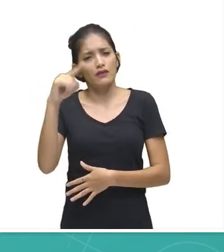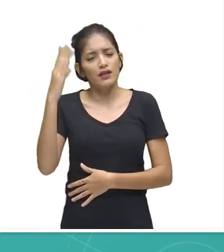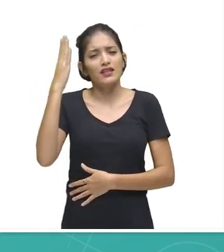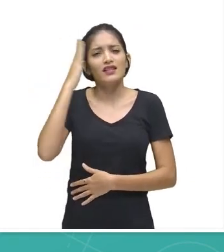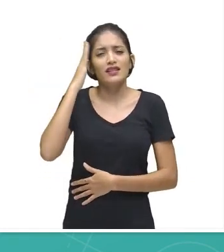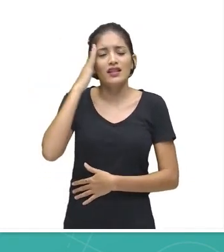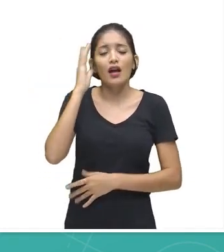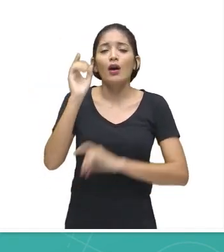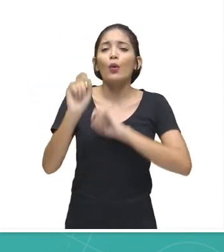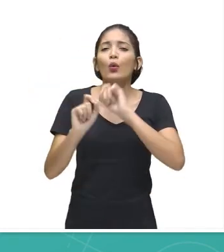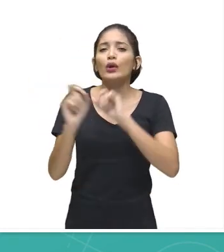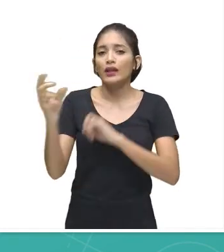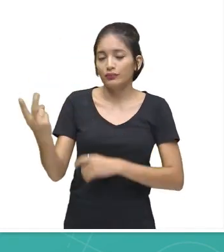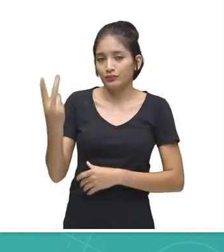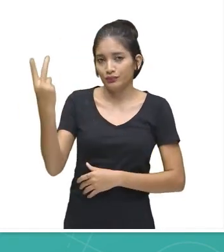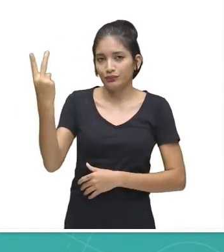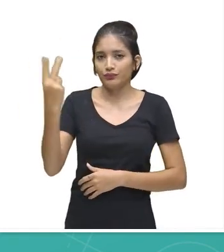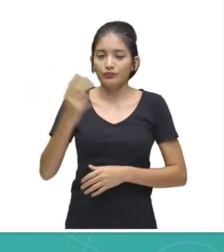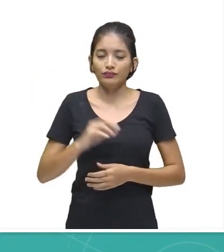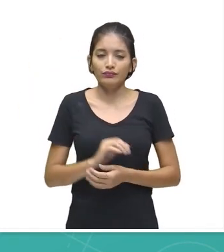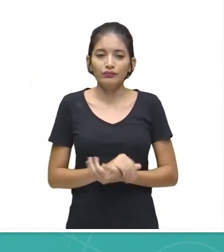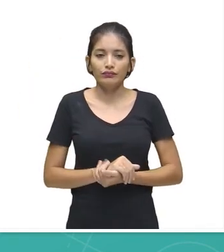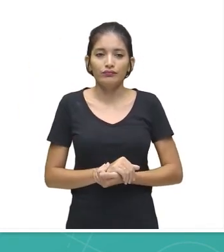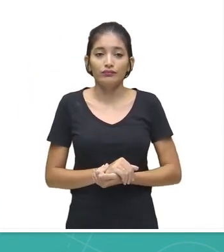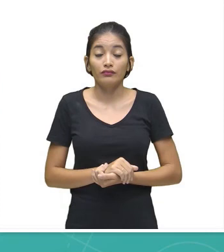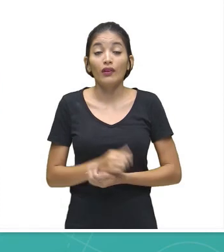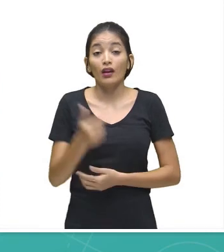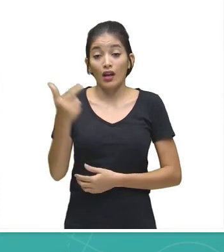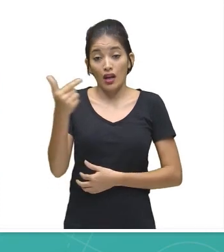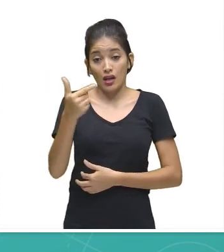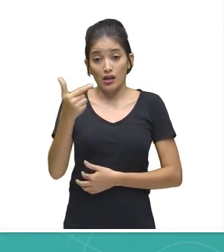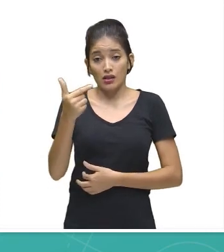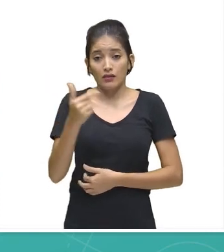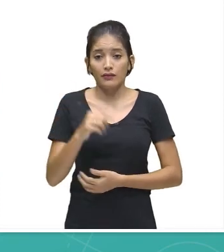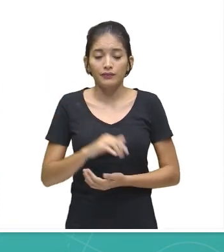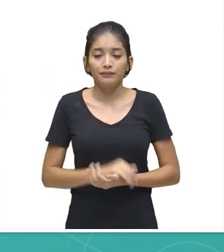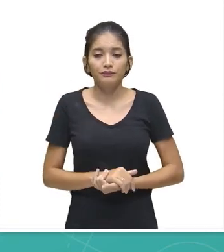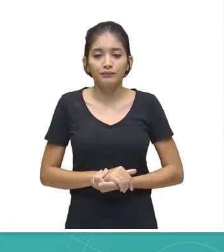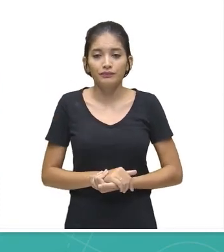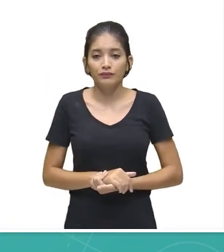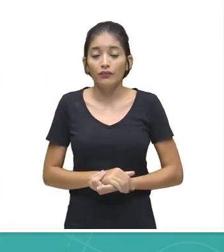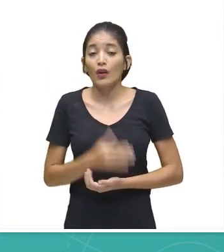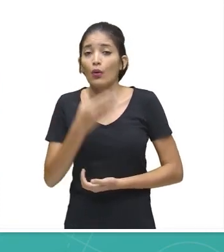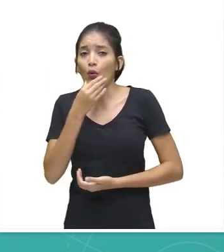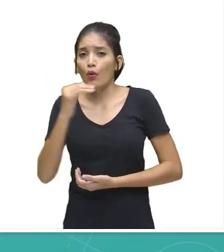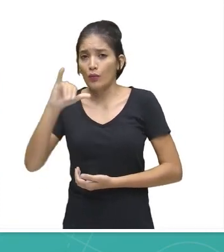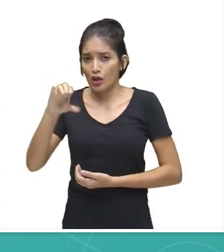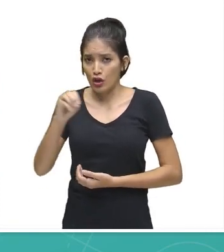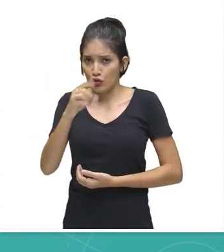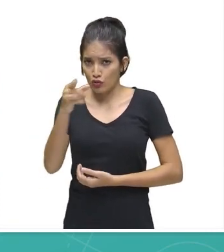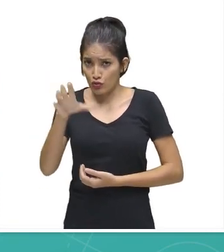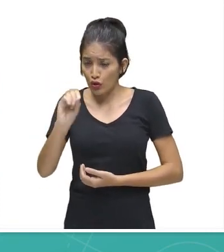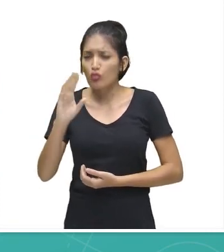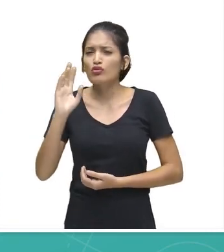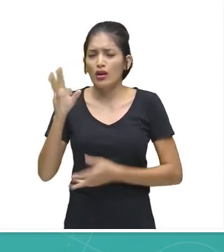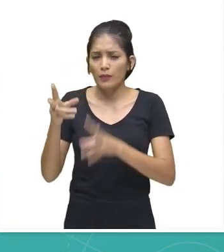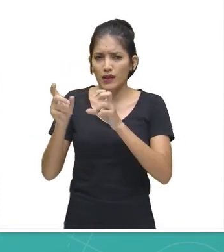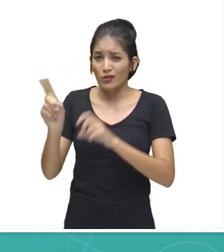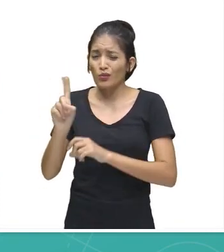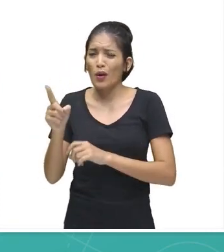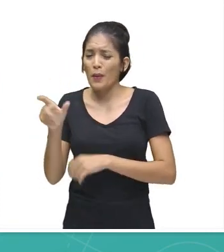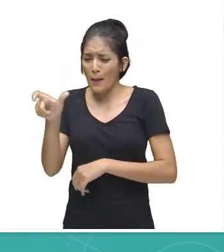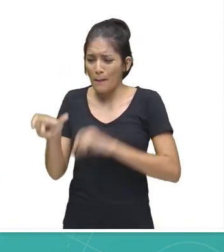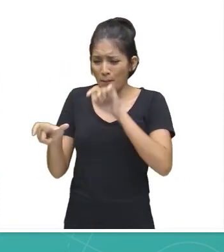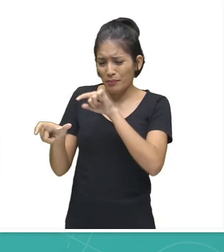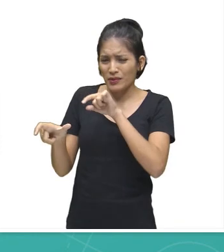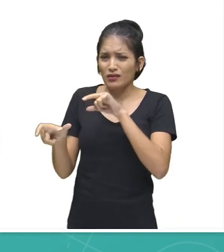reconhecido o que são valores. Vamos para número 2. O garoto João, né, nós já vimos, ele não era uma